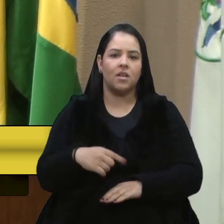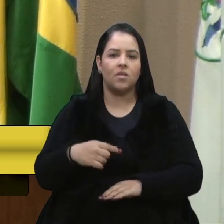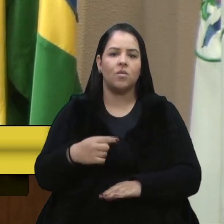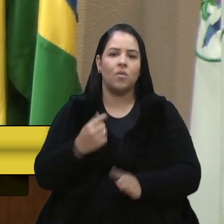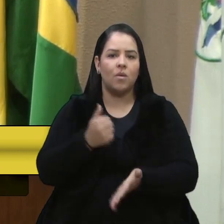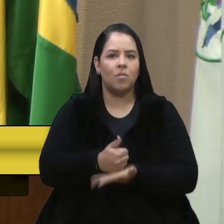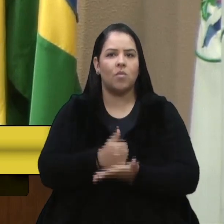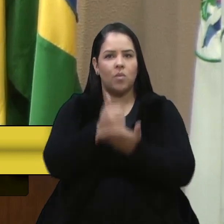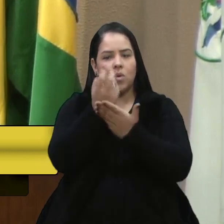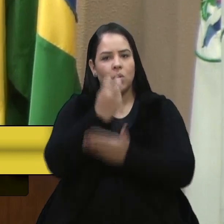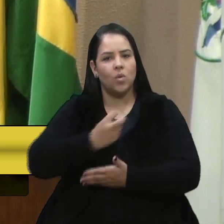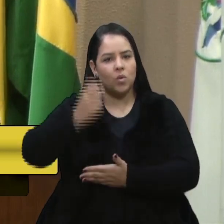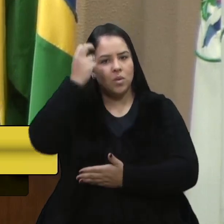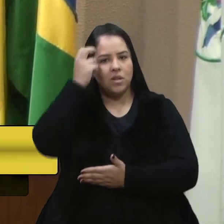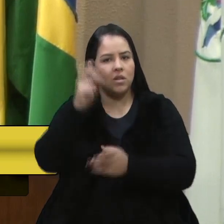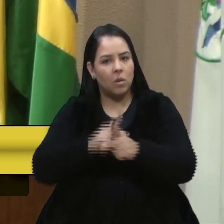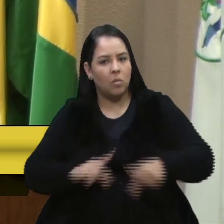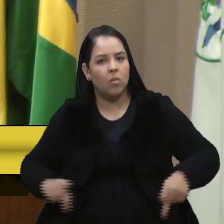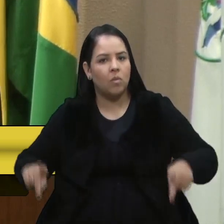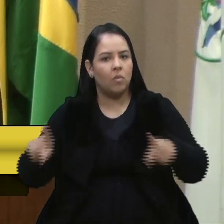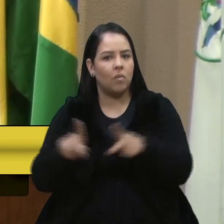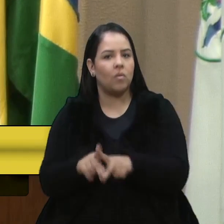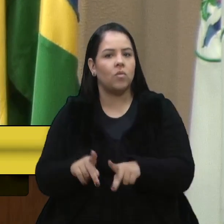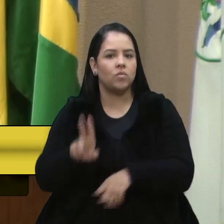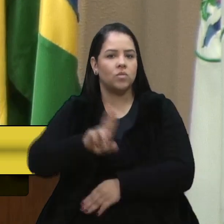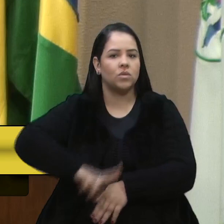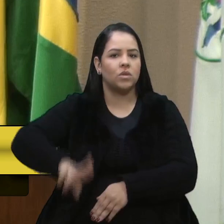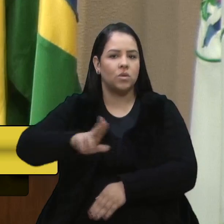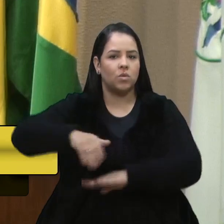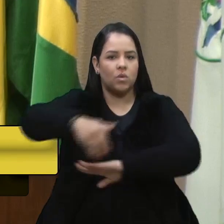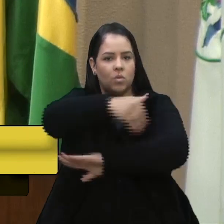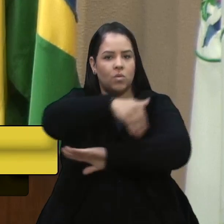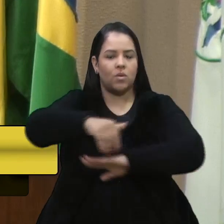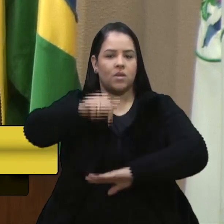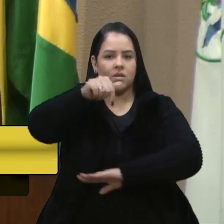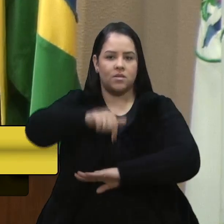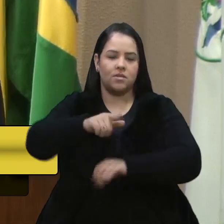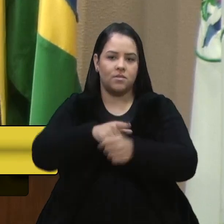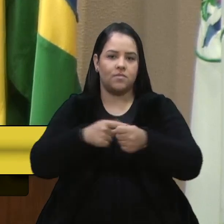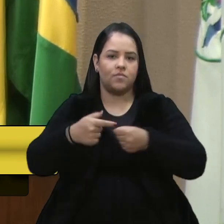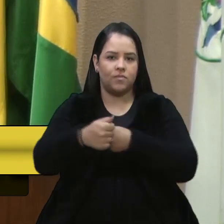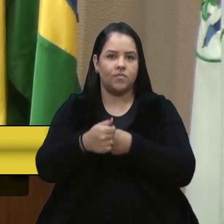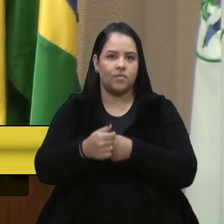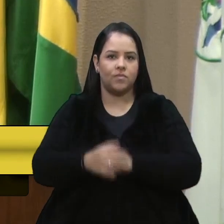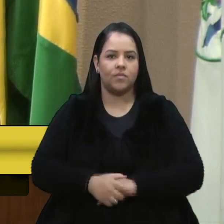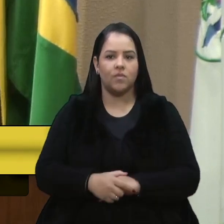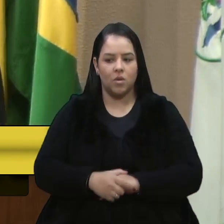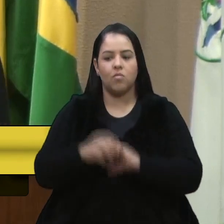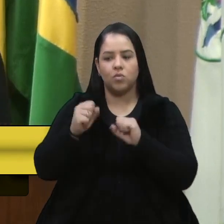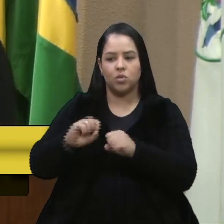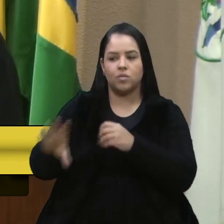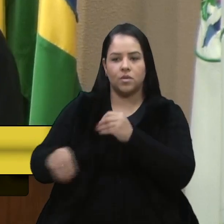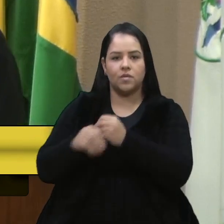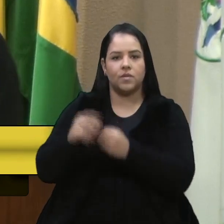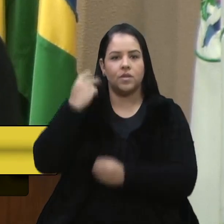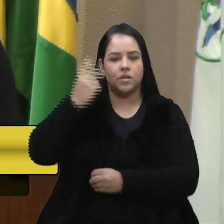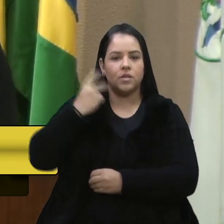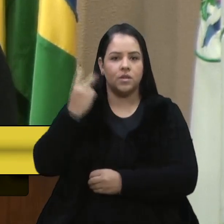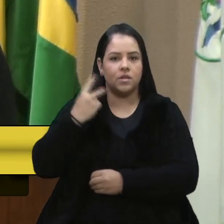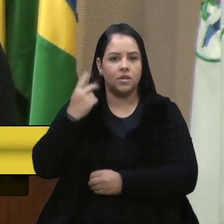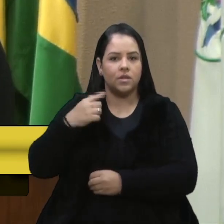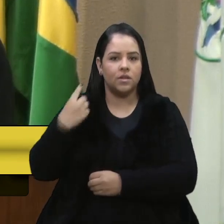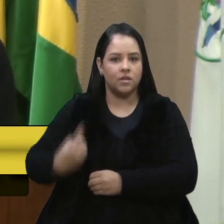cultura desses povos que estão aqui ocupando as ruas da nossa cidade. Só a parte, vereadora Denise. Bom, vereadora Estela, eu